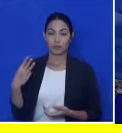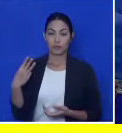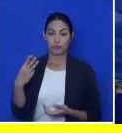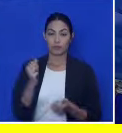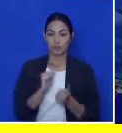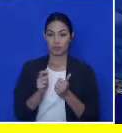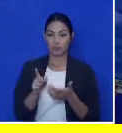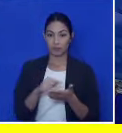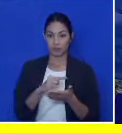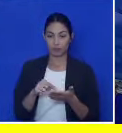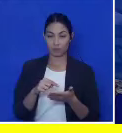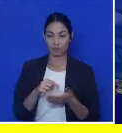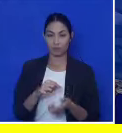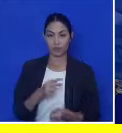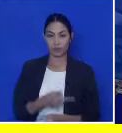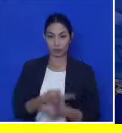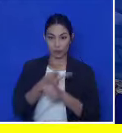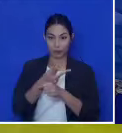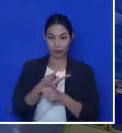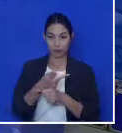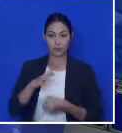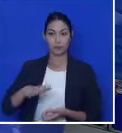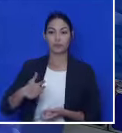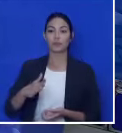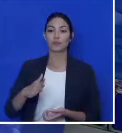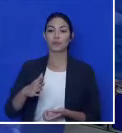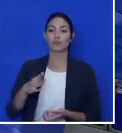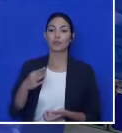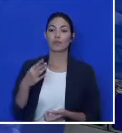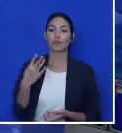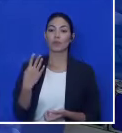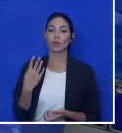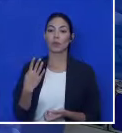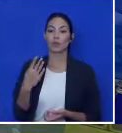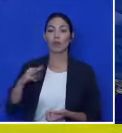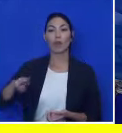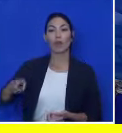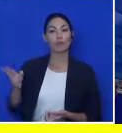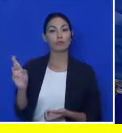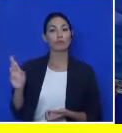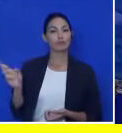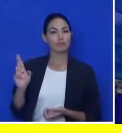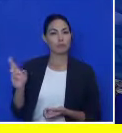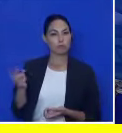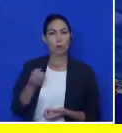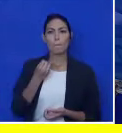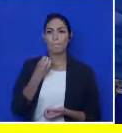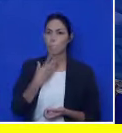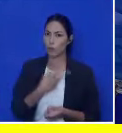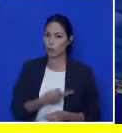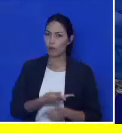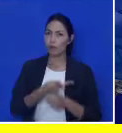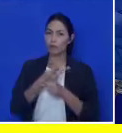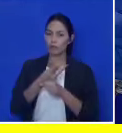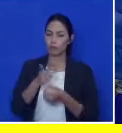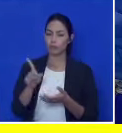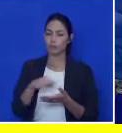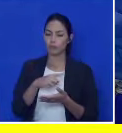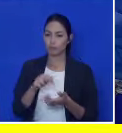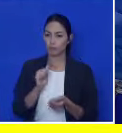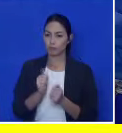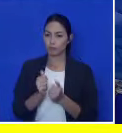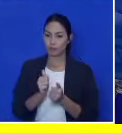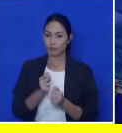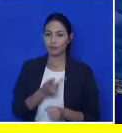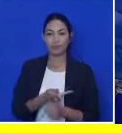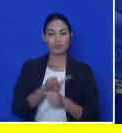1543 da Time Mania, com o prêmio estimado em 4 milhões de reais. Um bom prêmio hoje na Time Mania.